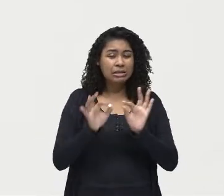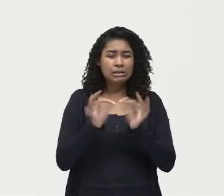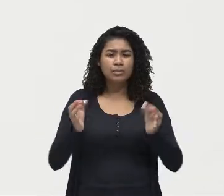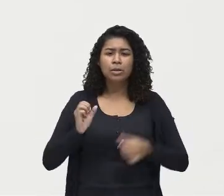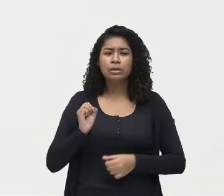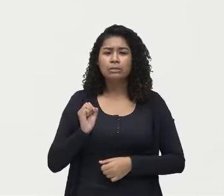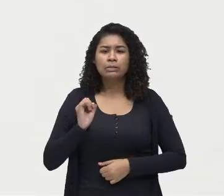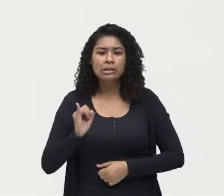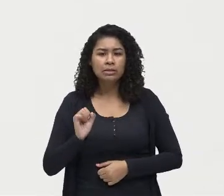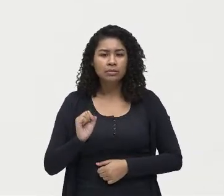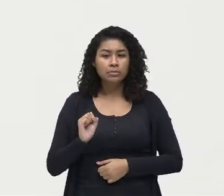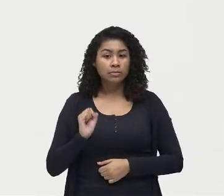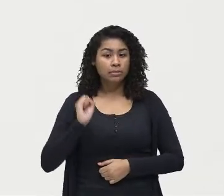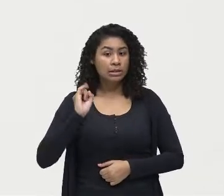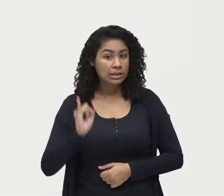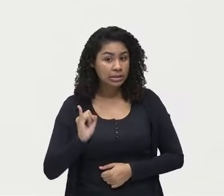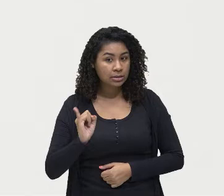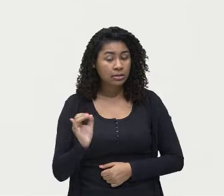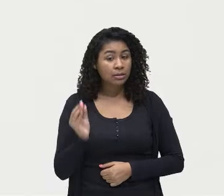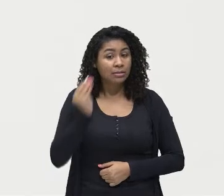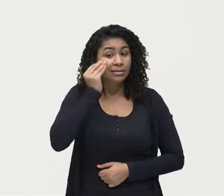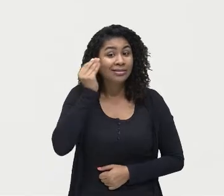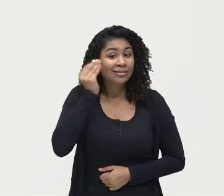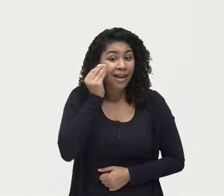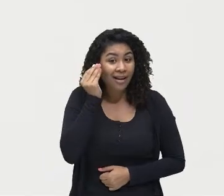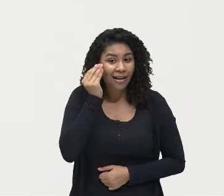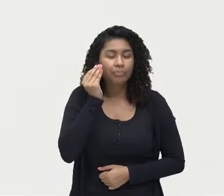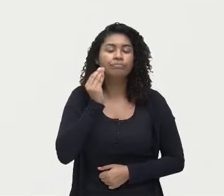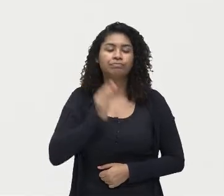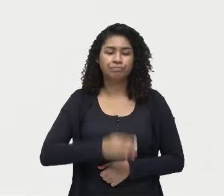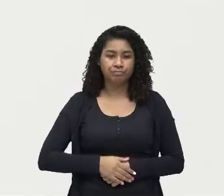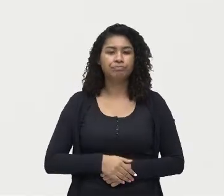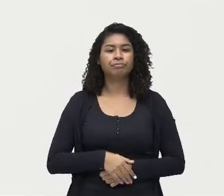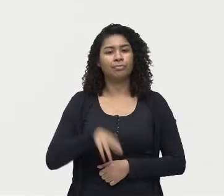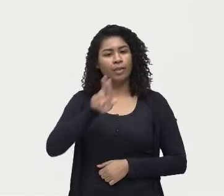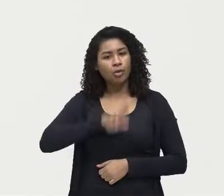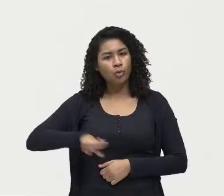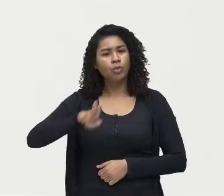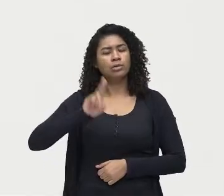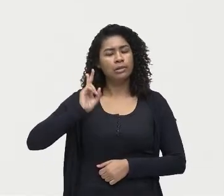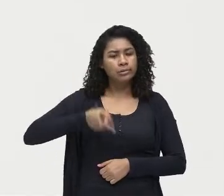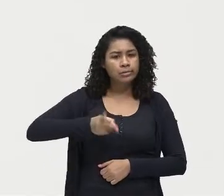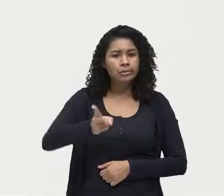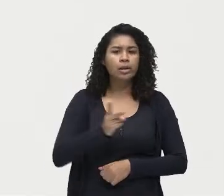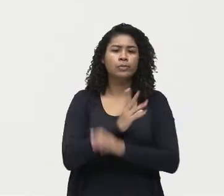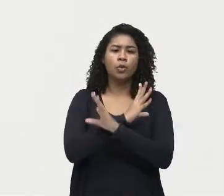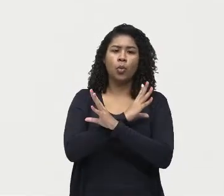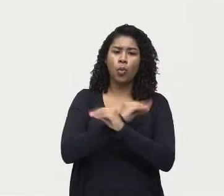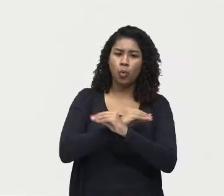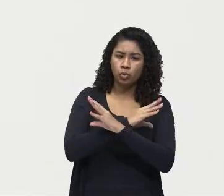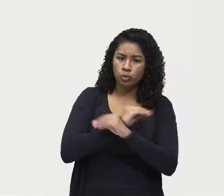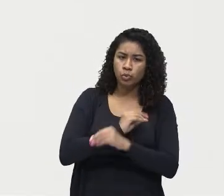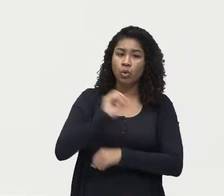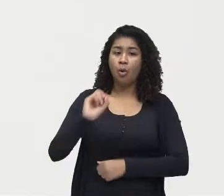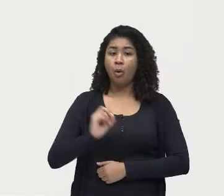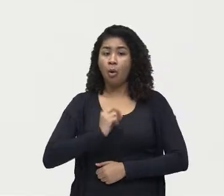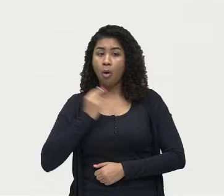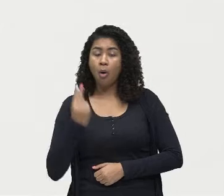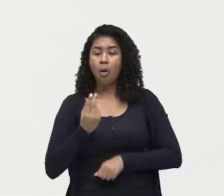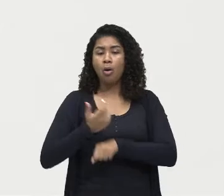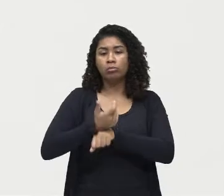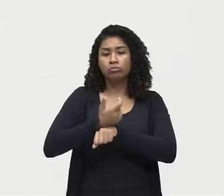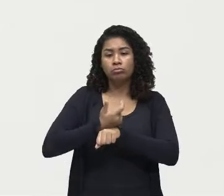relacionada a uma condição. E claro que ela será iniciada por conjunções ou locuções conjuntivas,